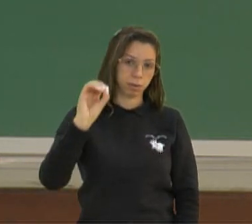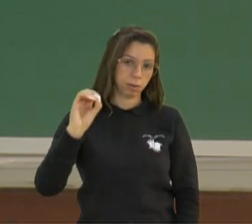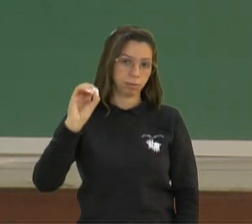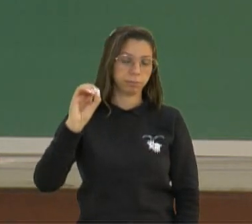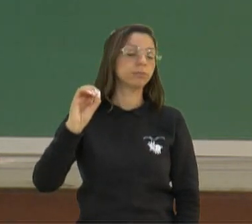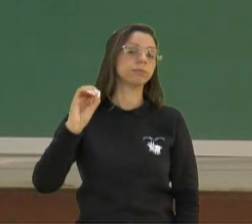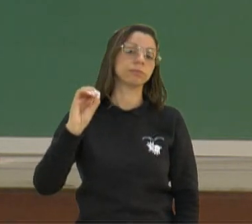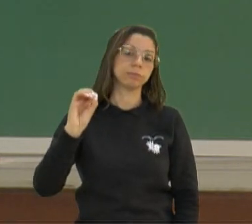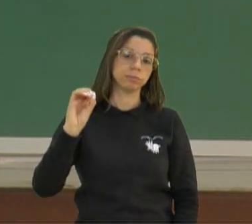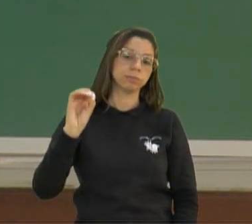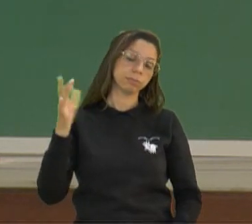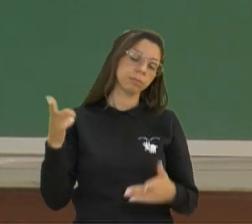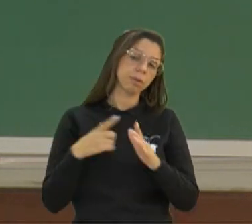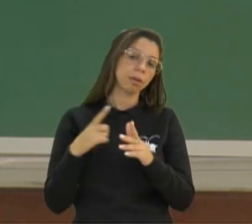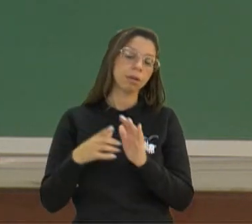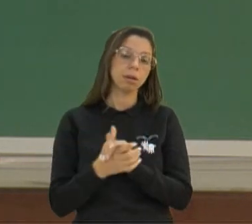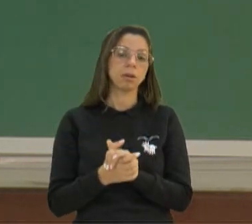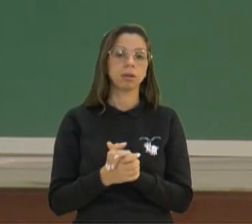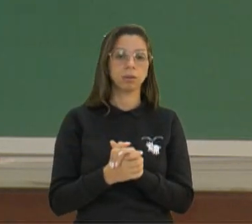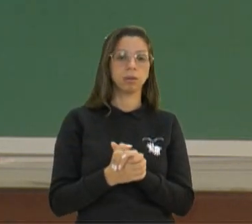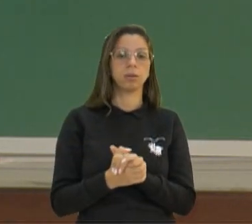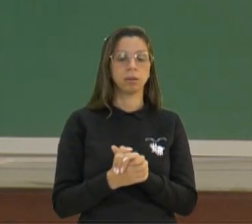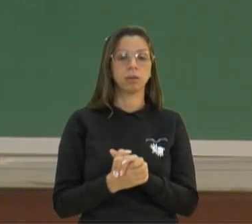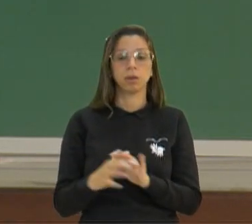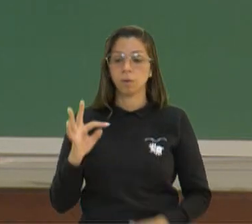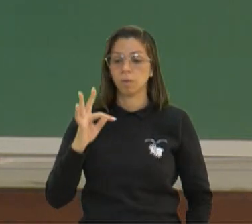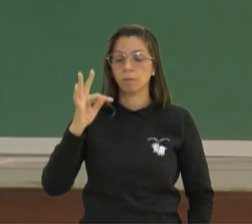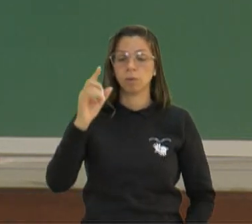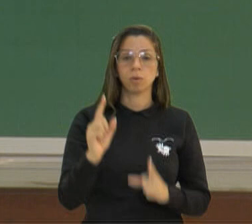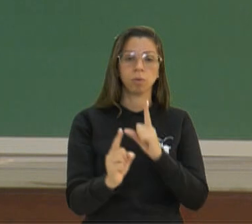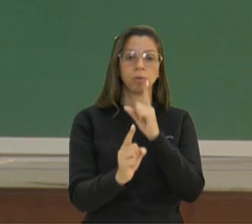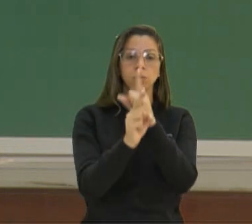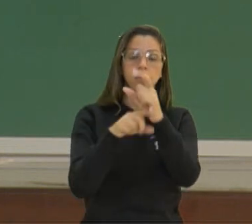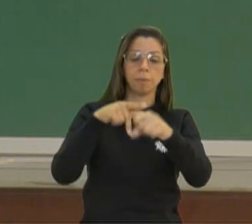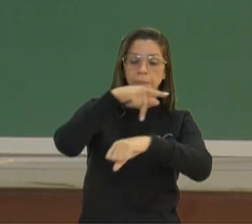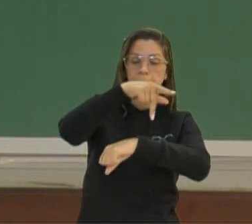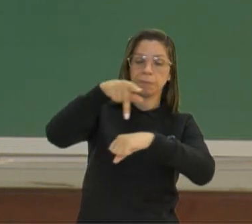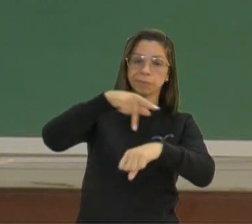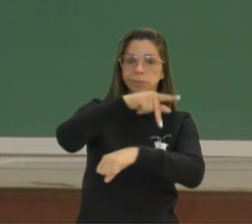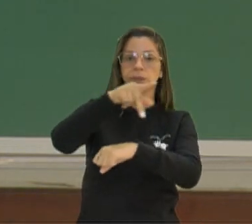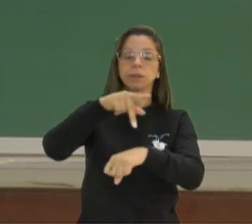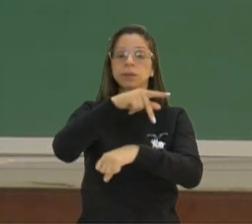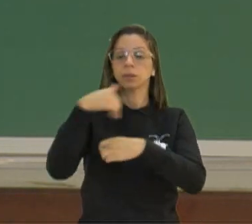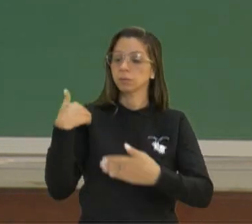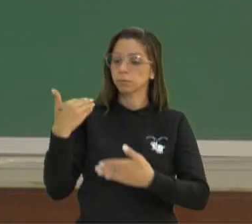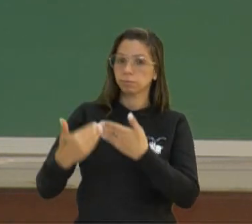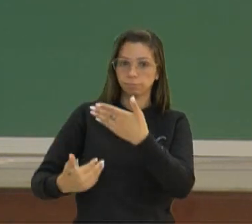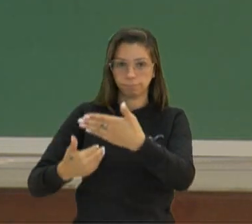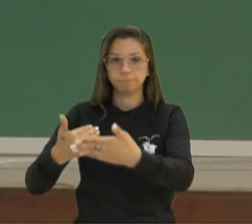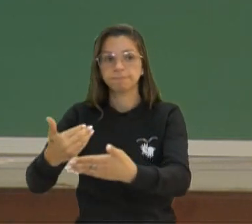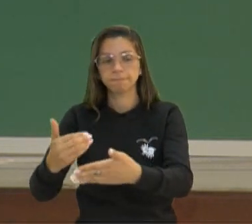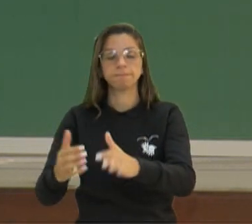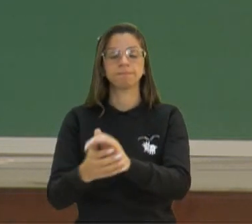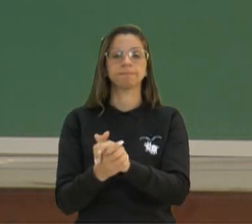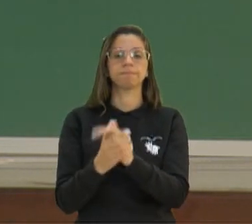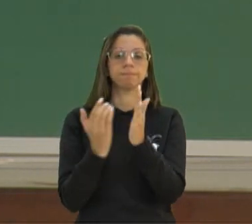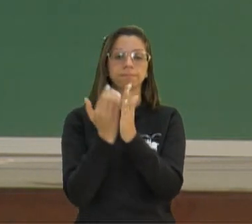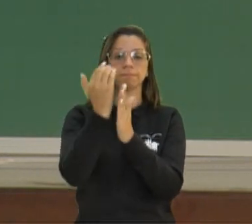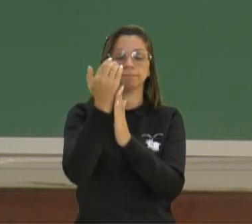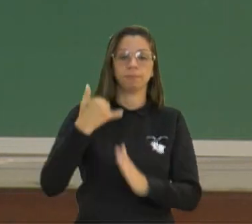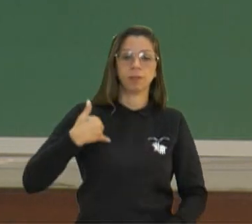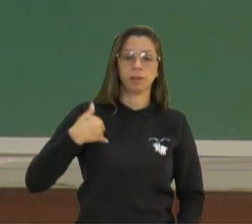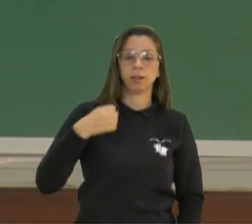Né? Essa expectativa de vida é encontrada em países considerados desenvolvidos, né? Acima dos 80